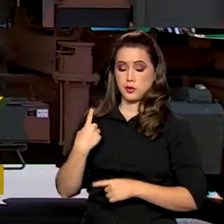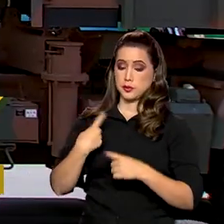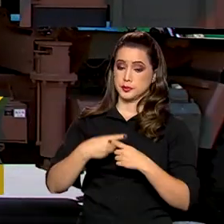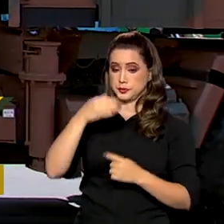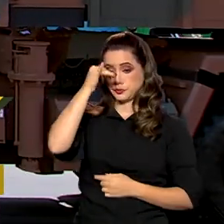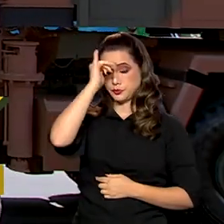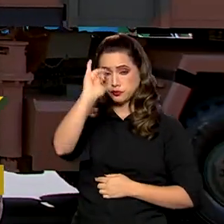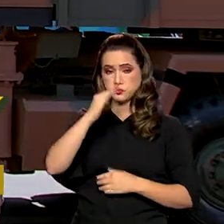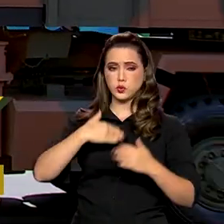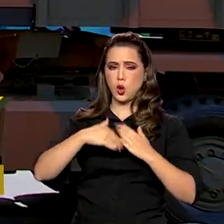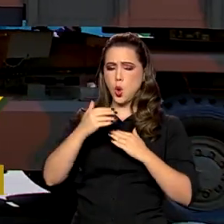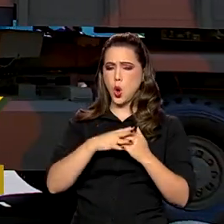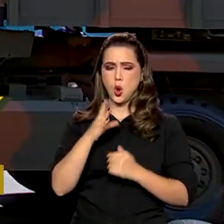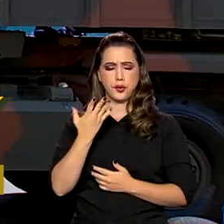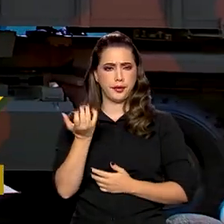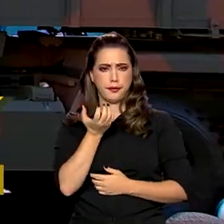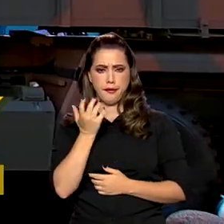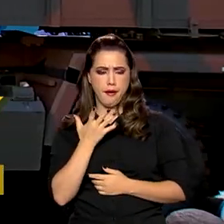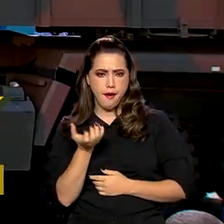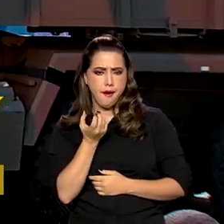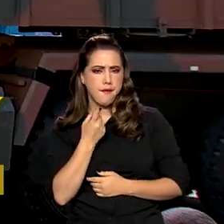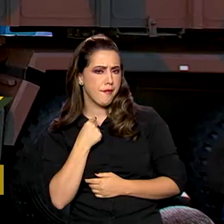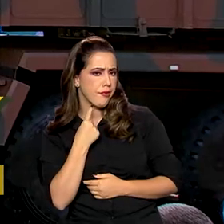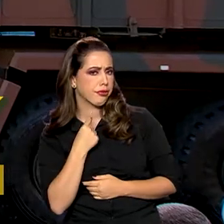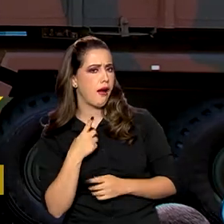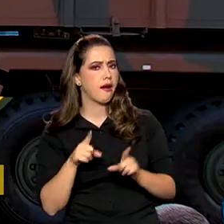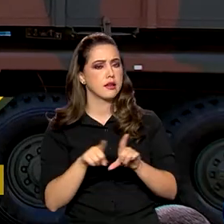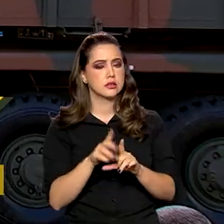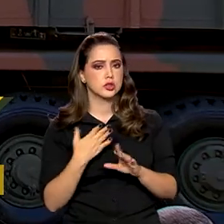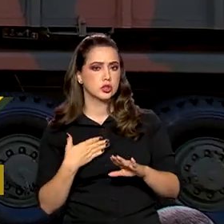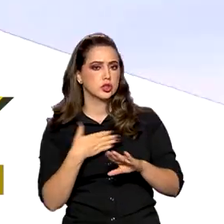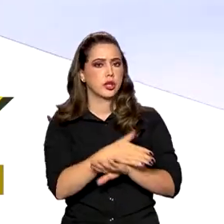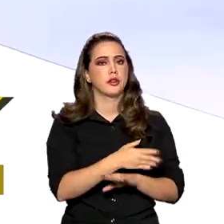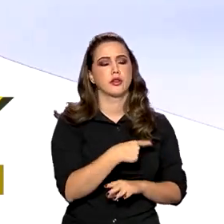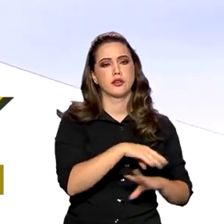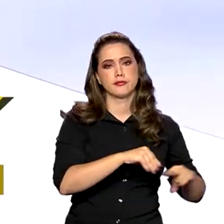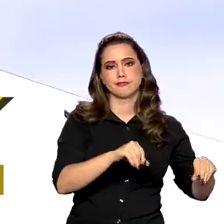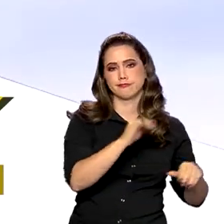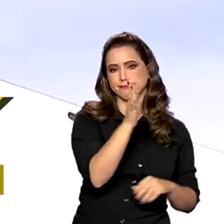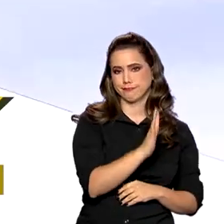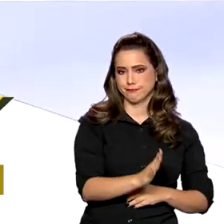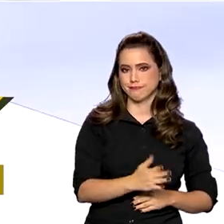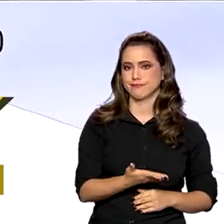né, qualquer tentativa, né, de invadir o nosso território.